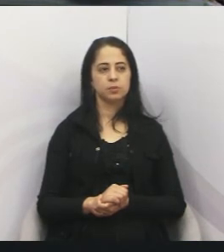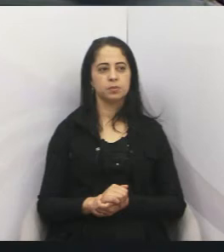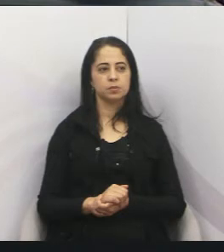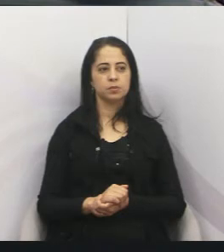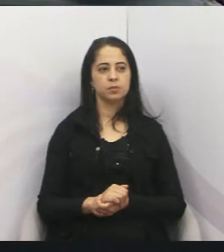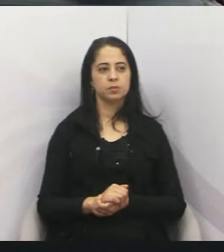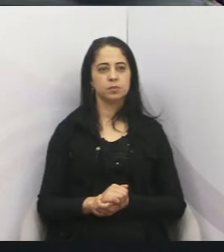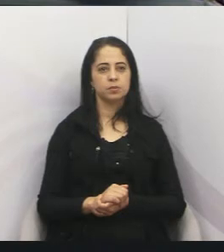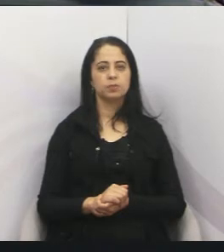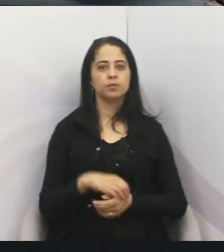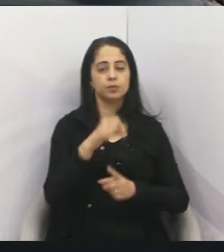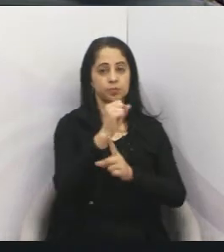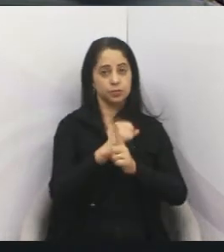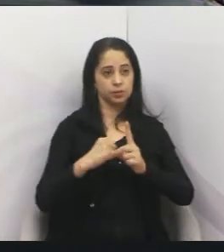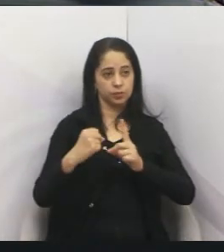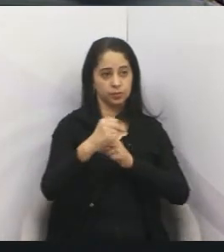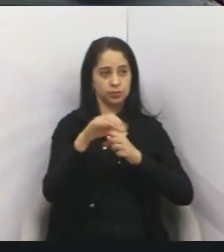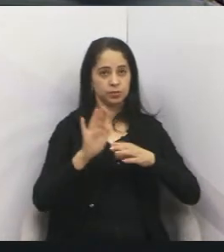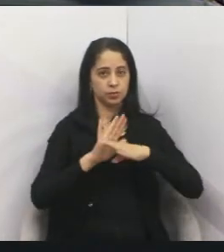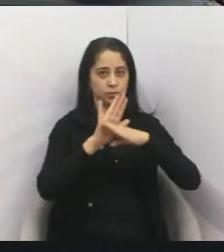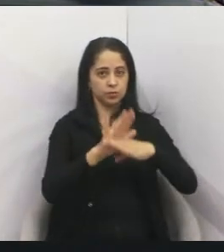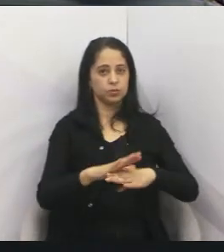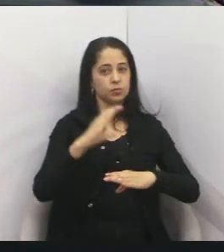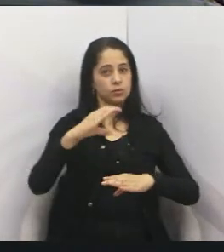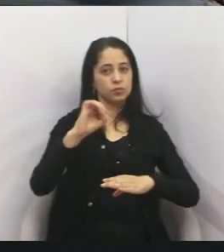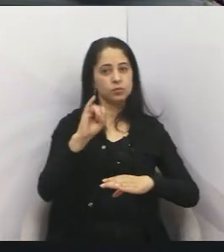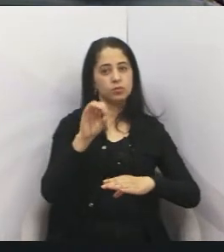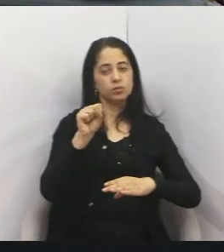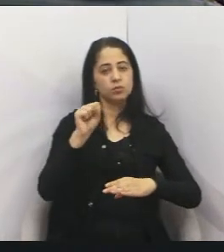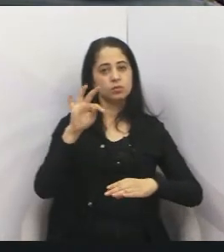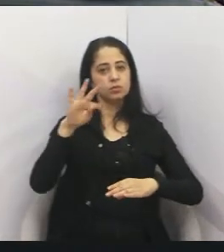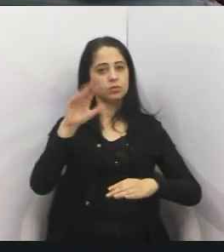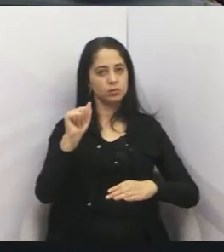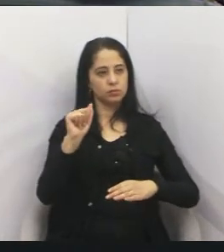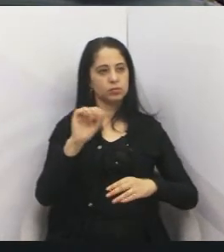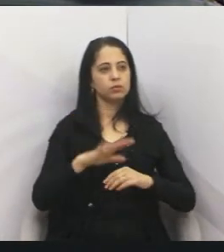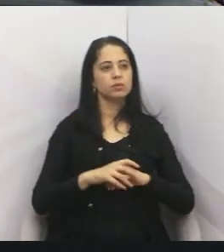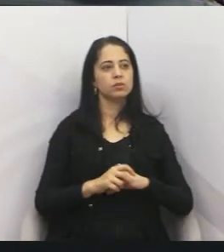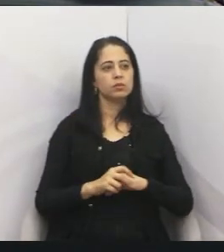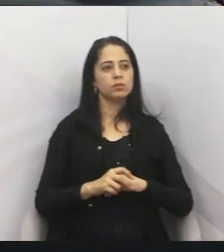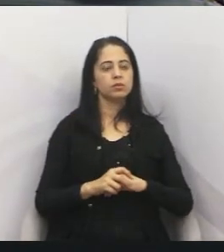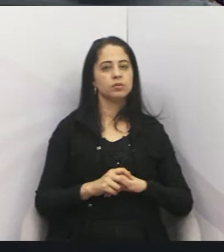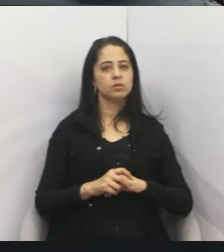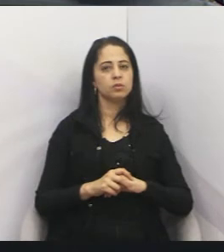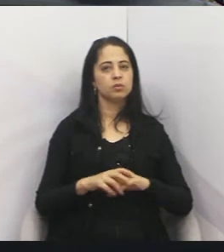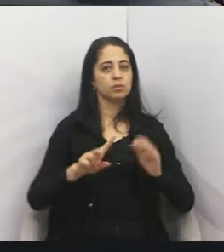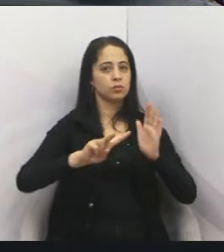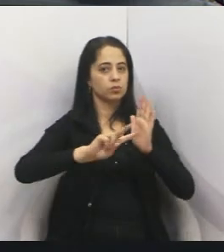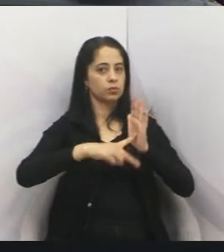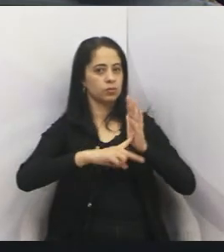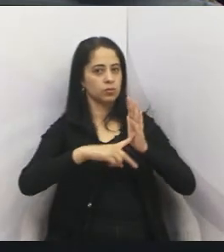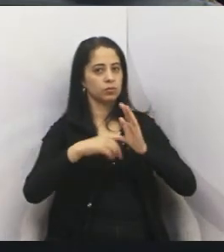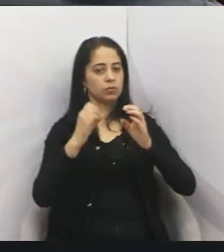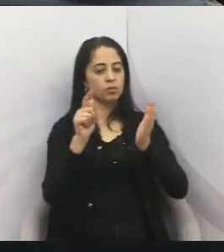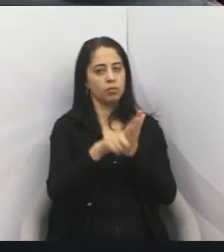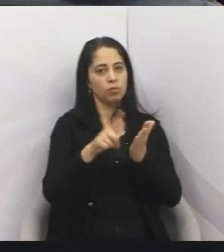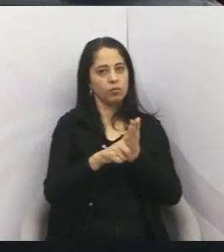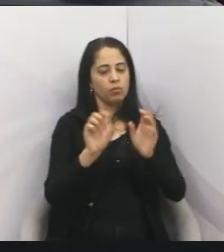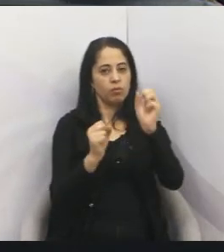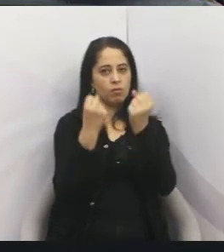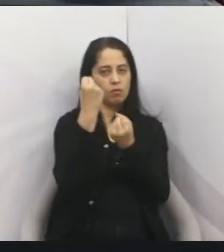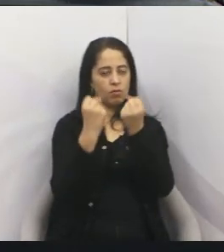Então, movimentos populares, moradores do Jardim Siesta, entidade de classe sindical, Sindicatos